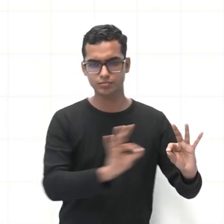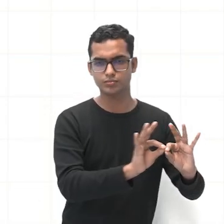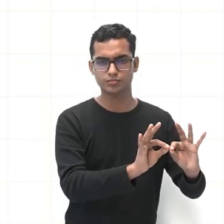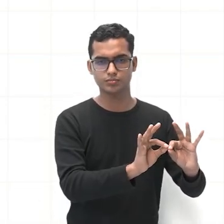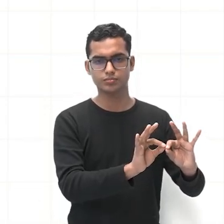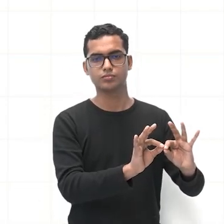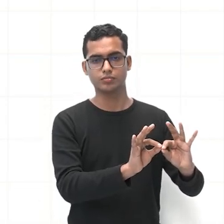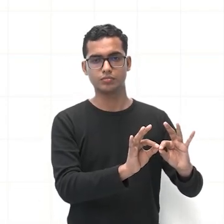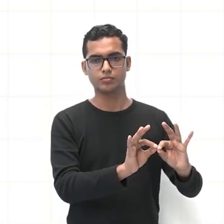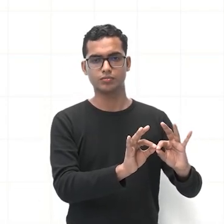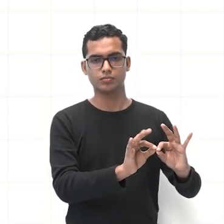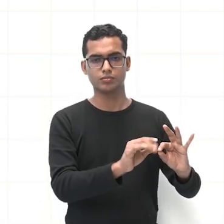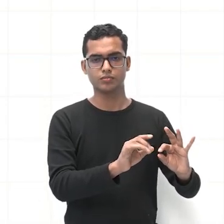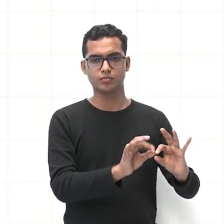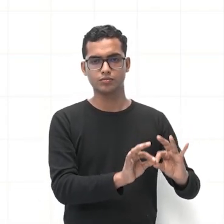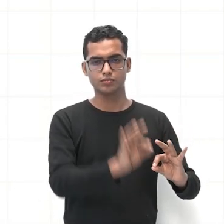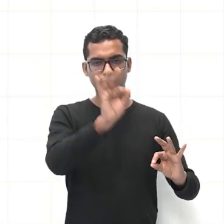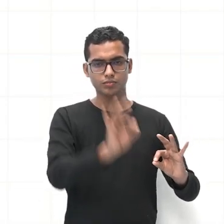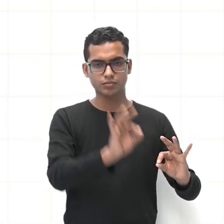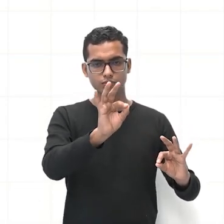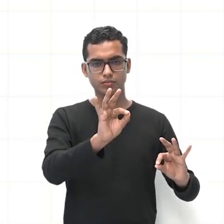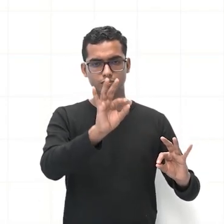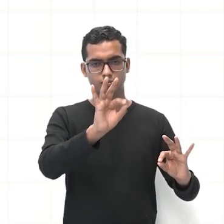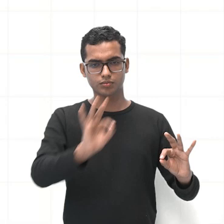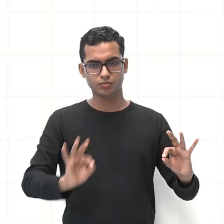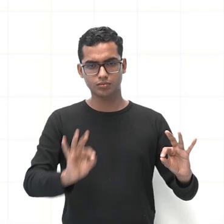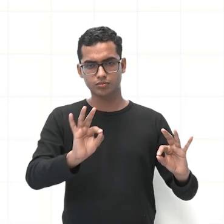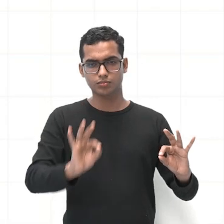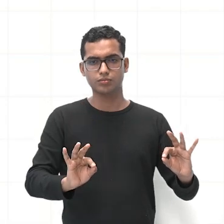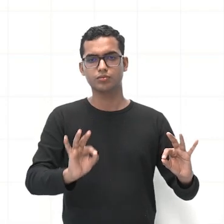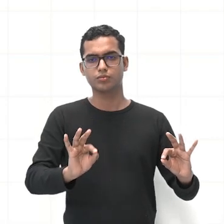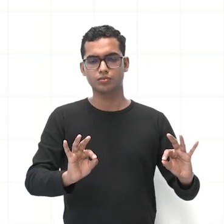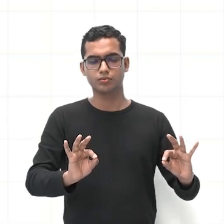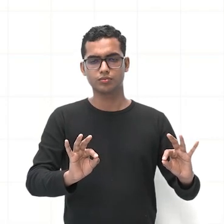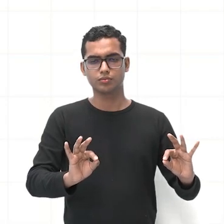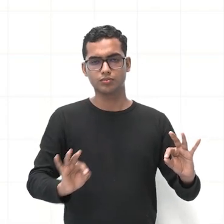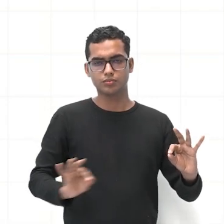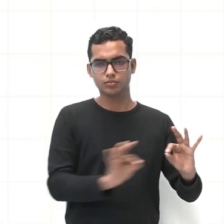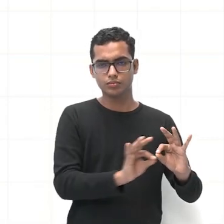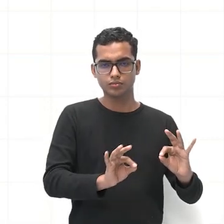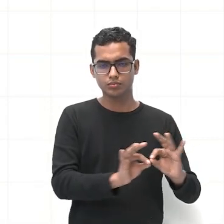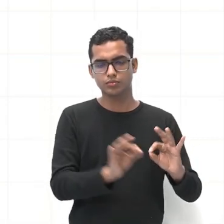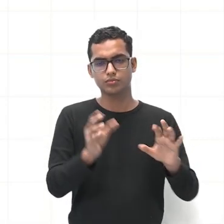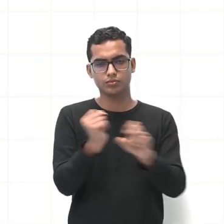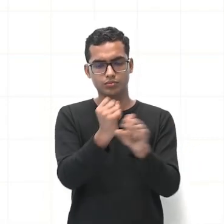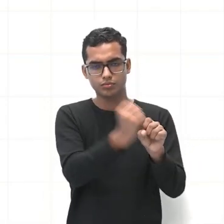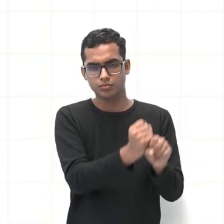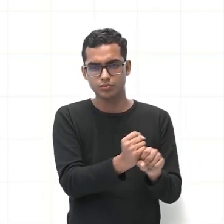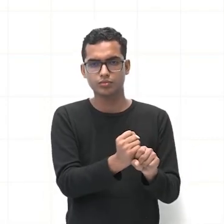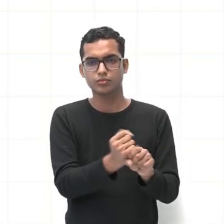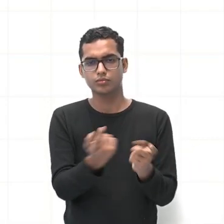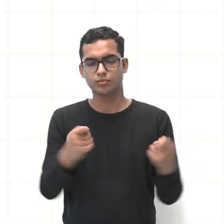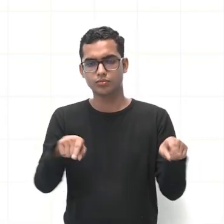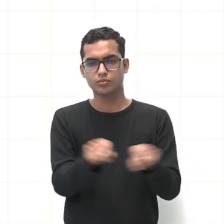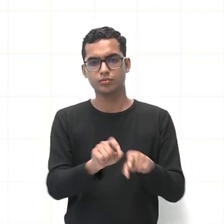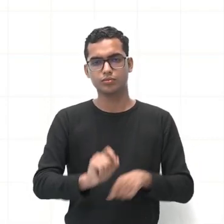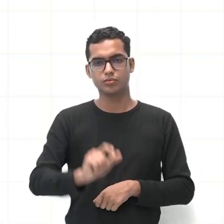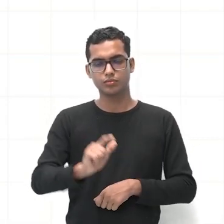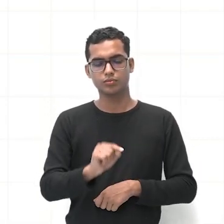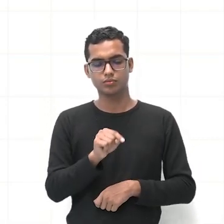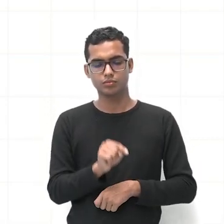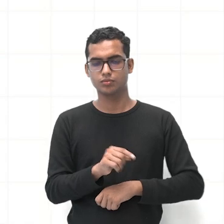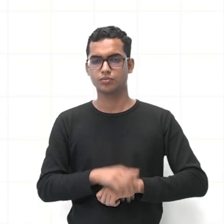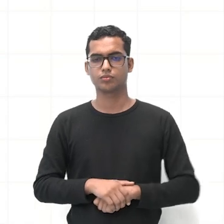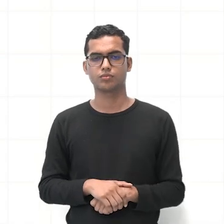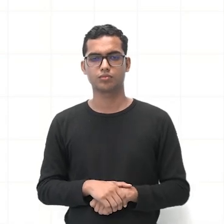essa é a condição única e necessária para que um triângulo possa existir. Vamos ver como funciona isso. Temos esse nosso exemplo aqui,